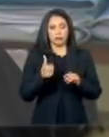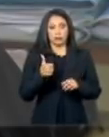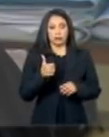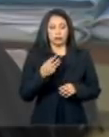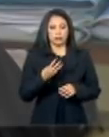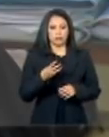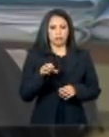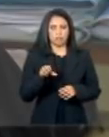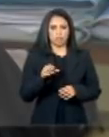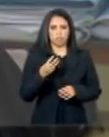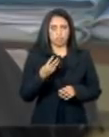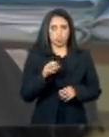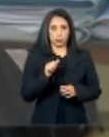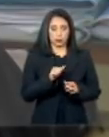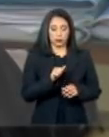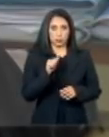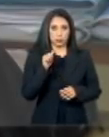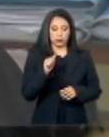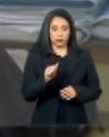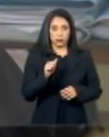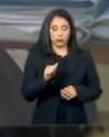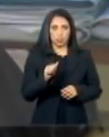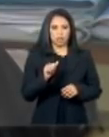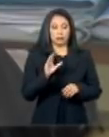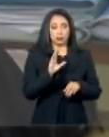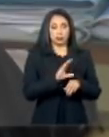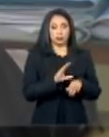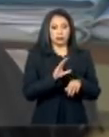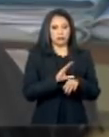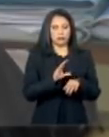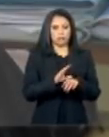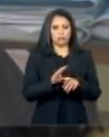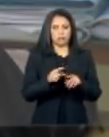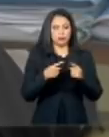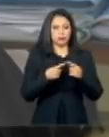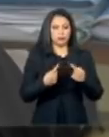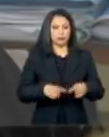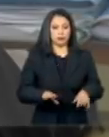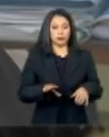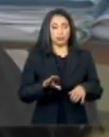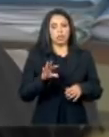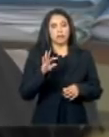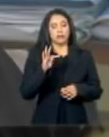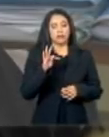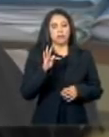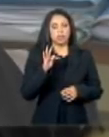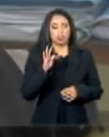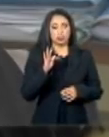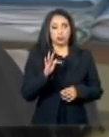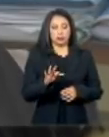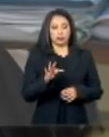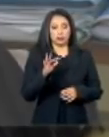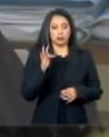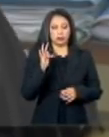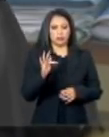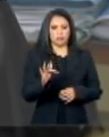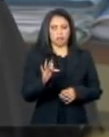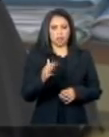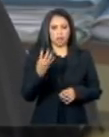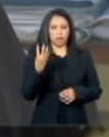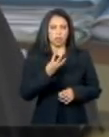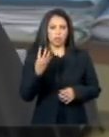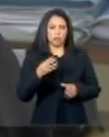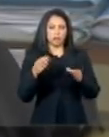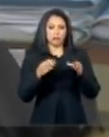federal institucionalmente a central construída ali do tribunal regional federal da 4ª região o gmail